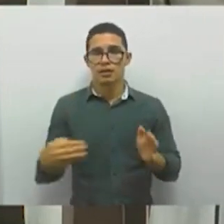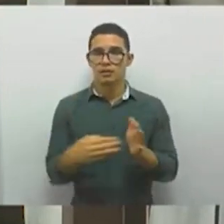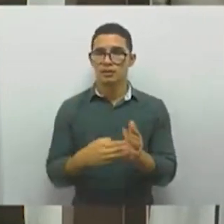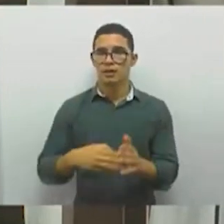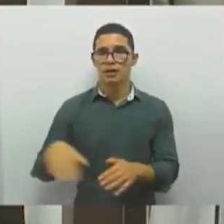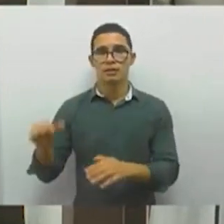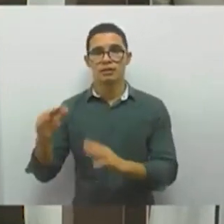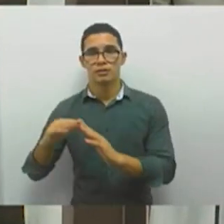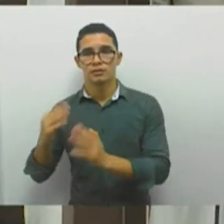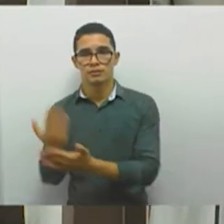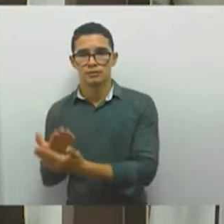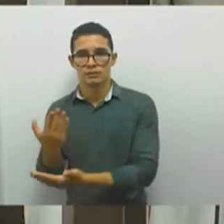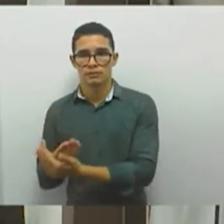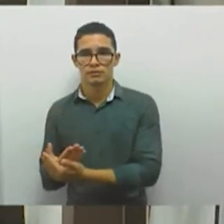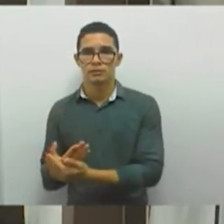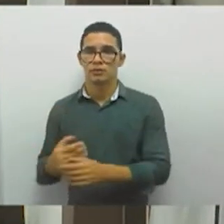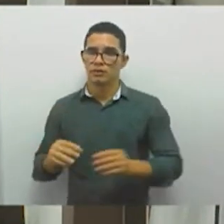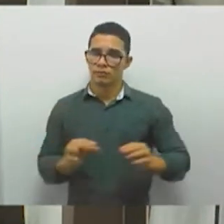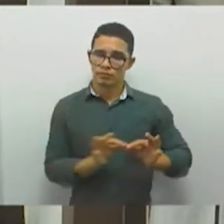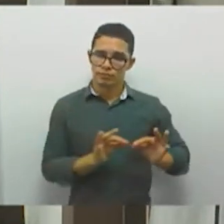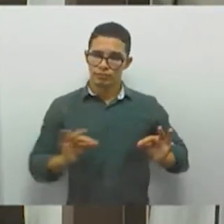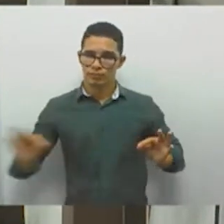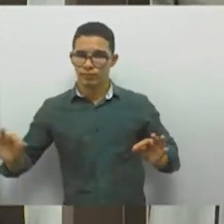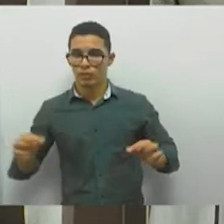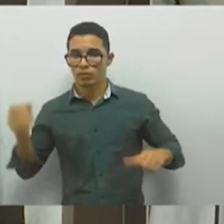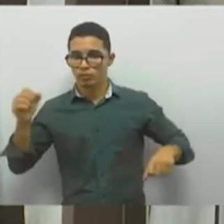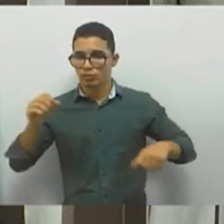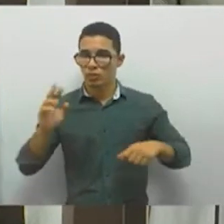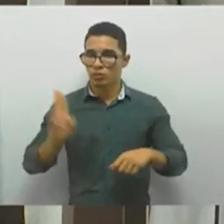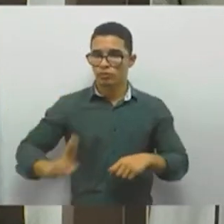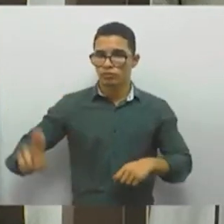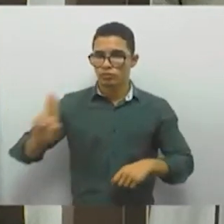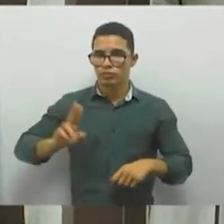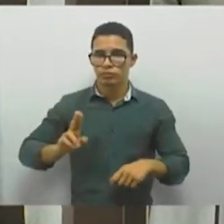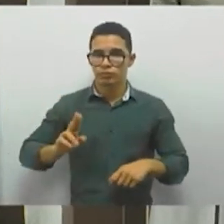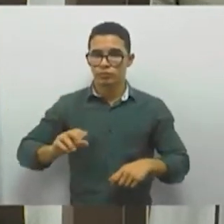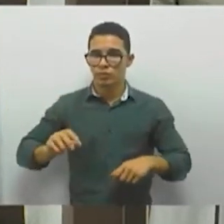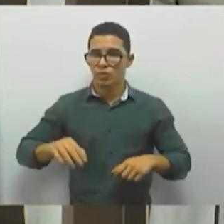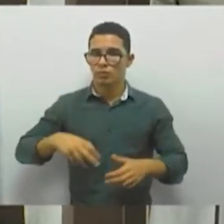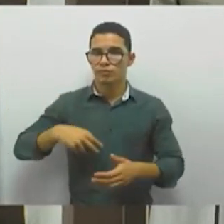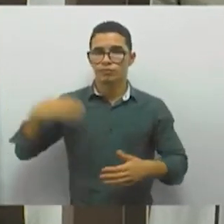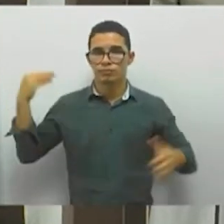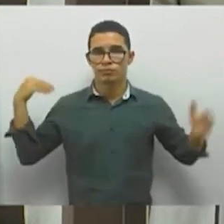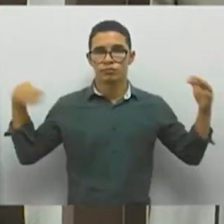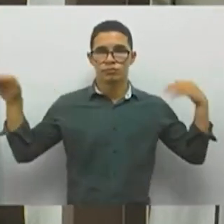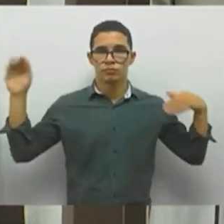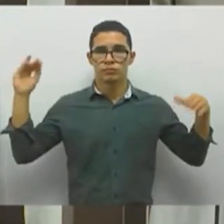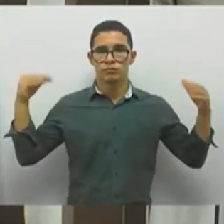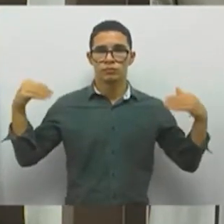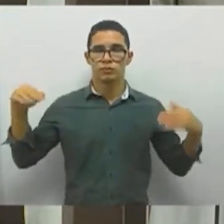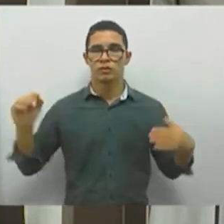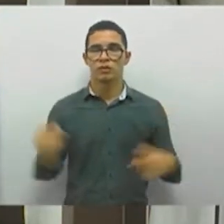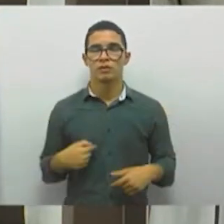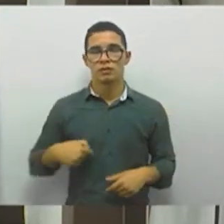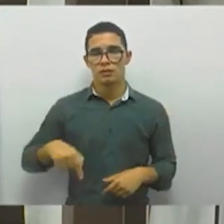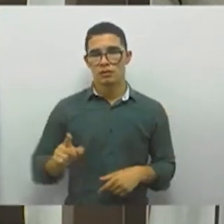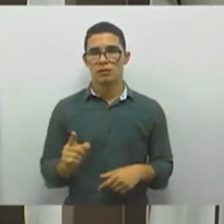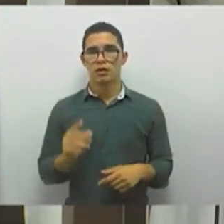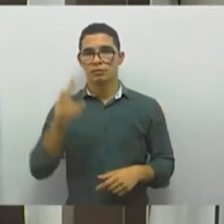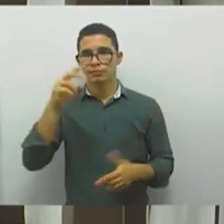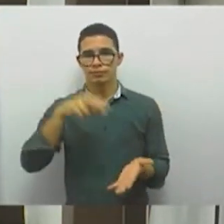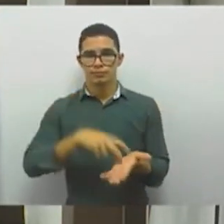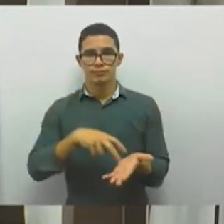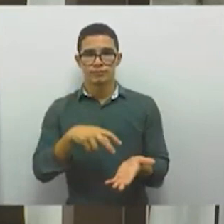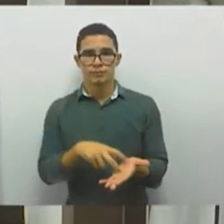local ali que a população usa para caminhar ali na parte da tarde parte da noite e também pela